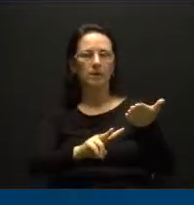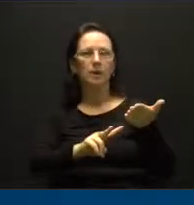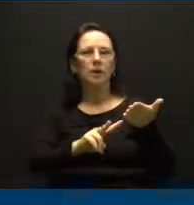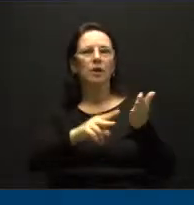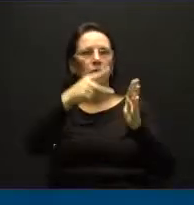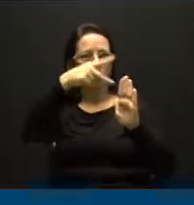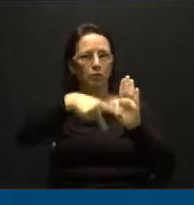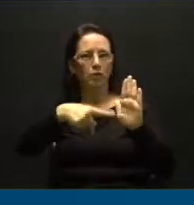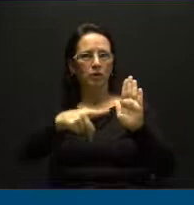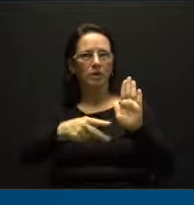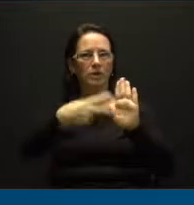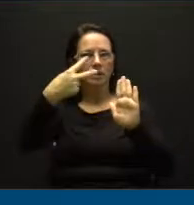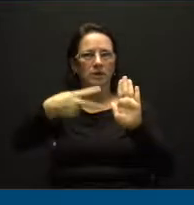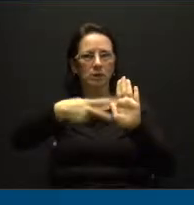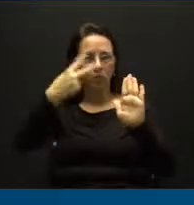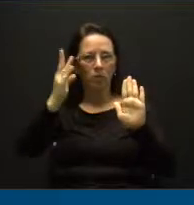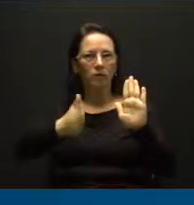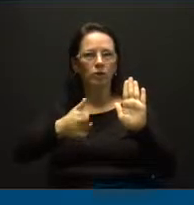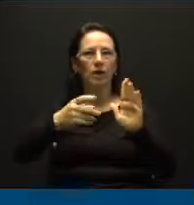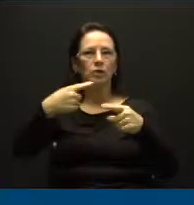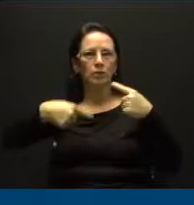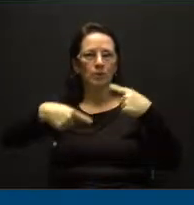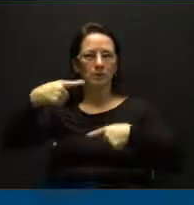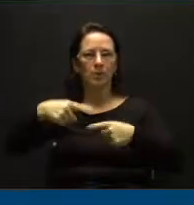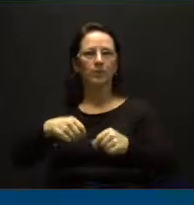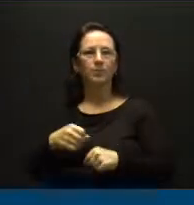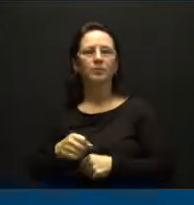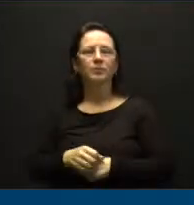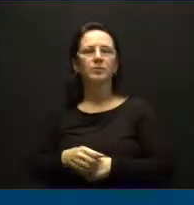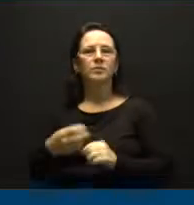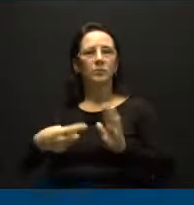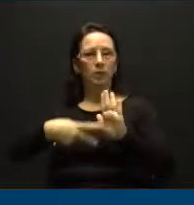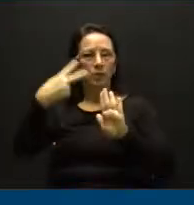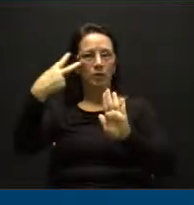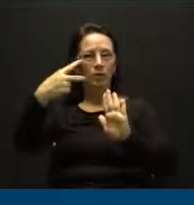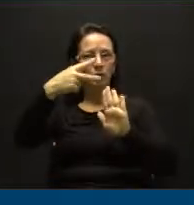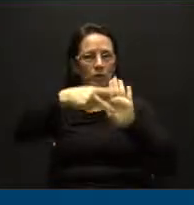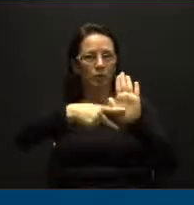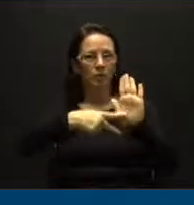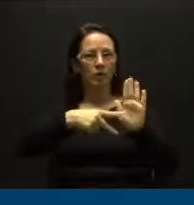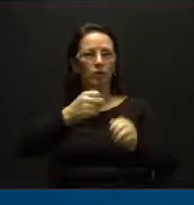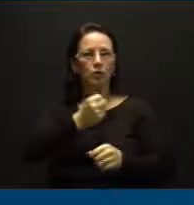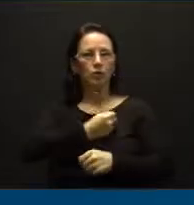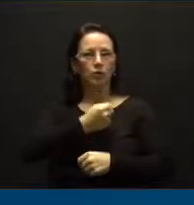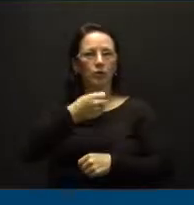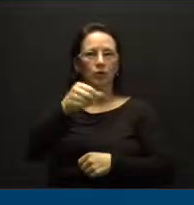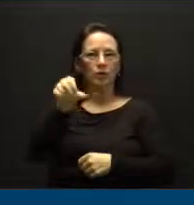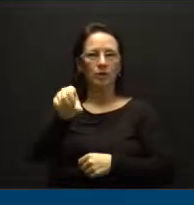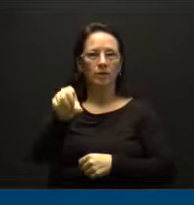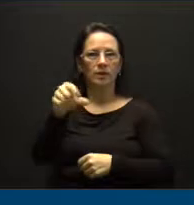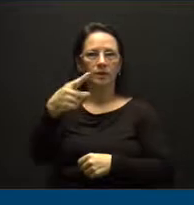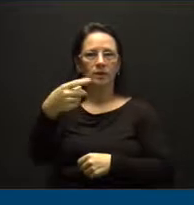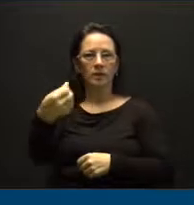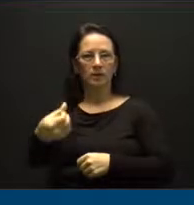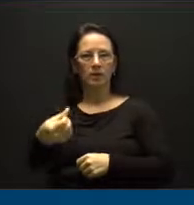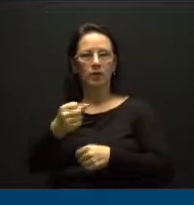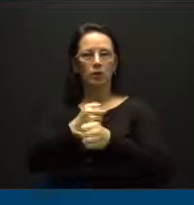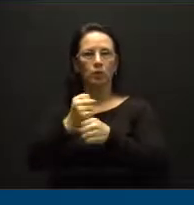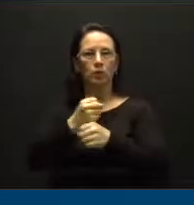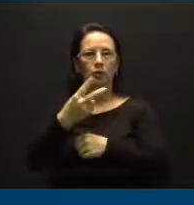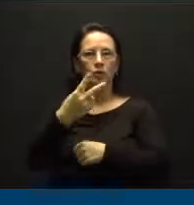o projeto está em segunda discussão o processo de 2017